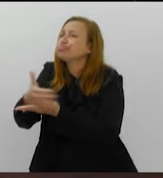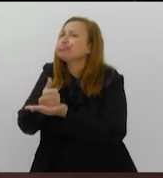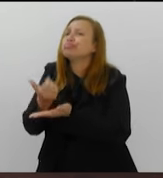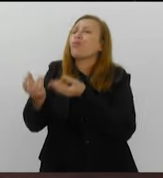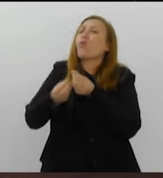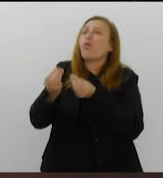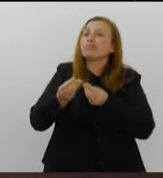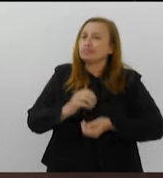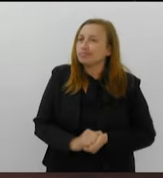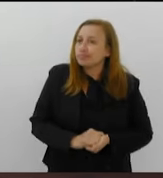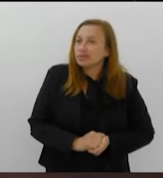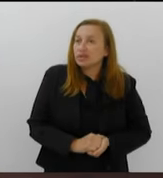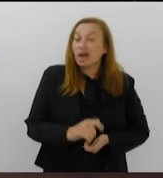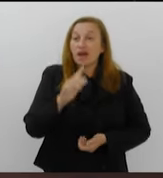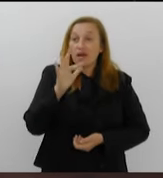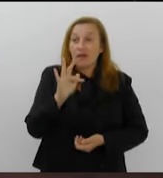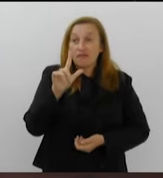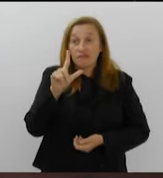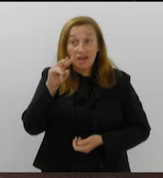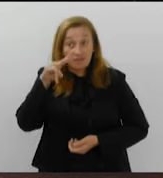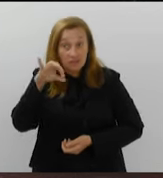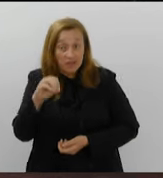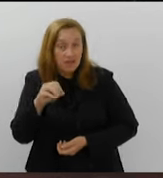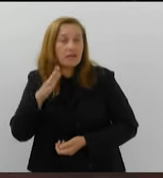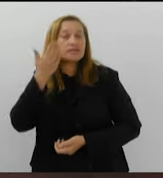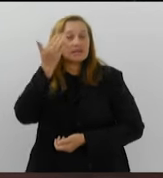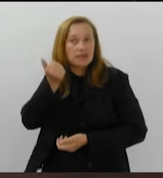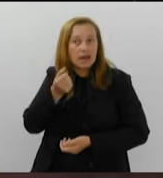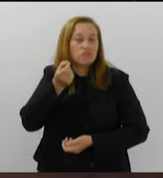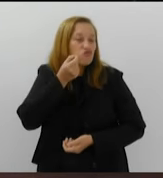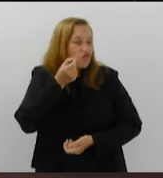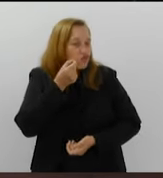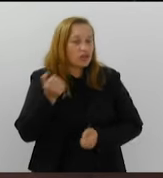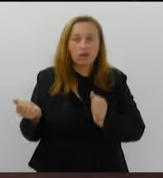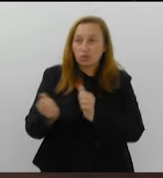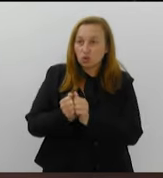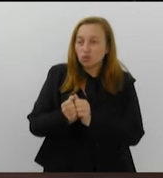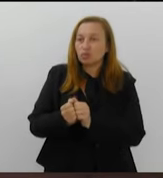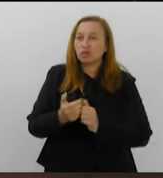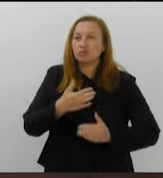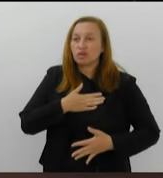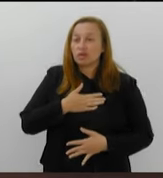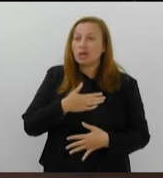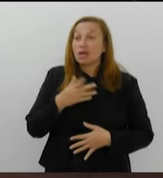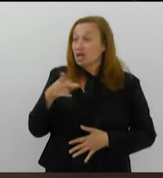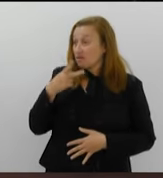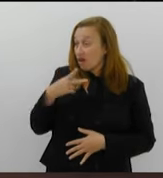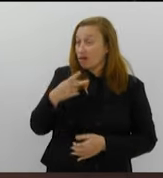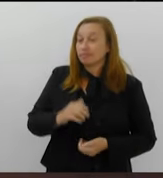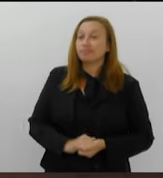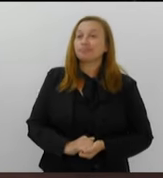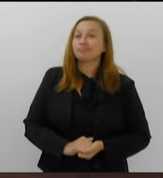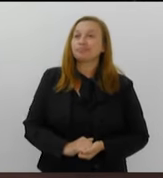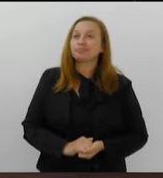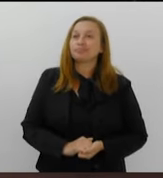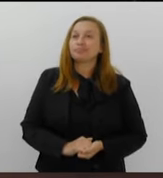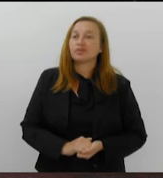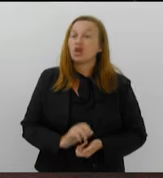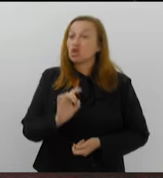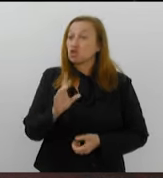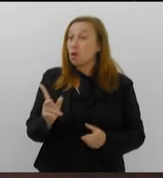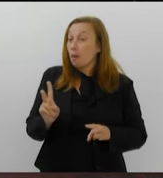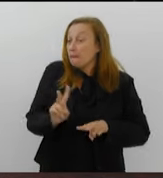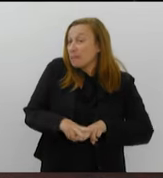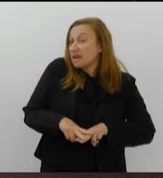Porque, pasme, Flavinha está aí e sabe, Ratinho estava comigo. Eles falaram o seguinte, só